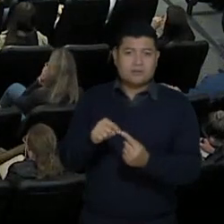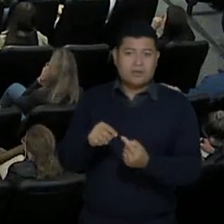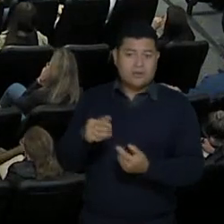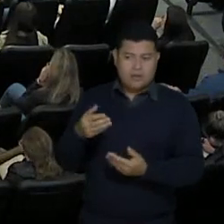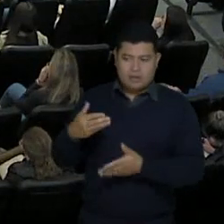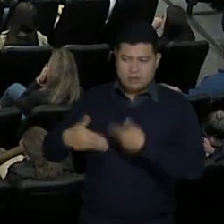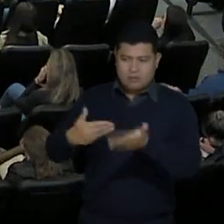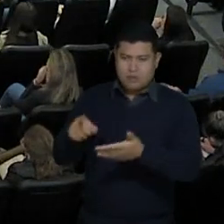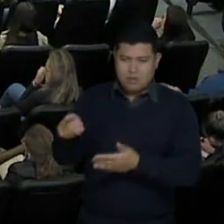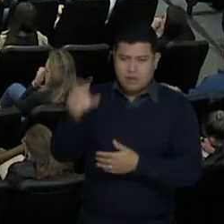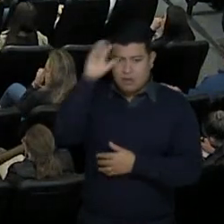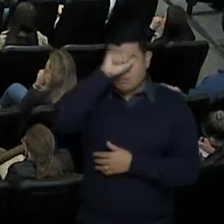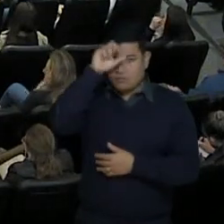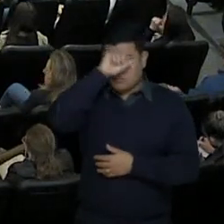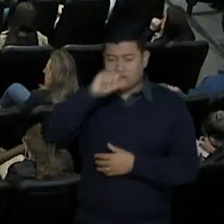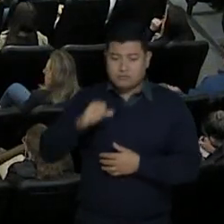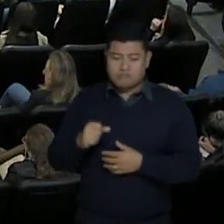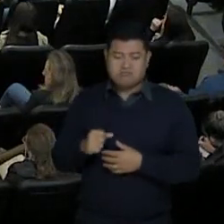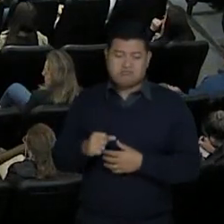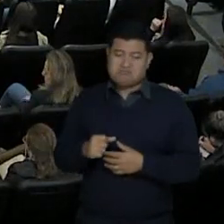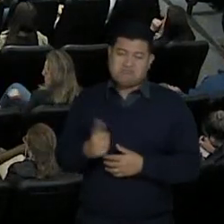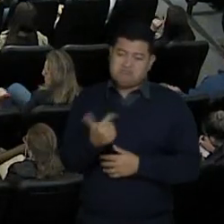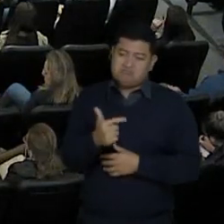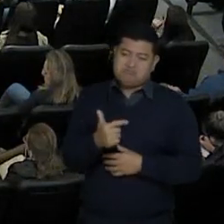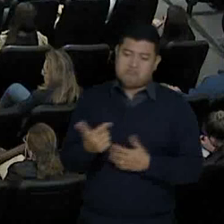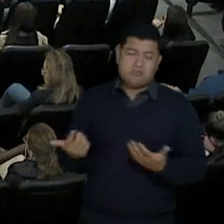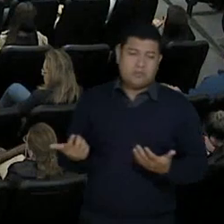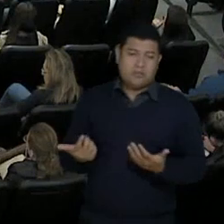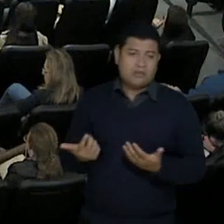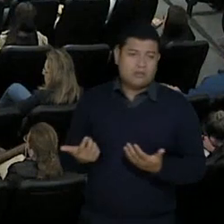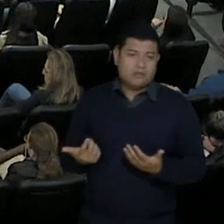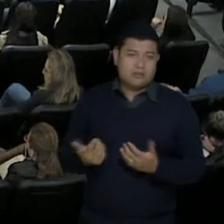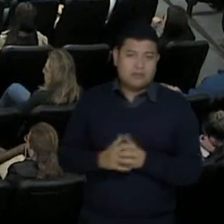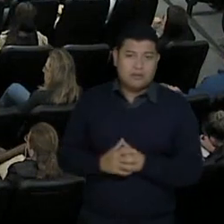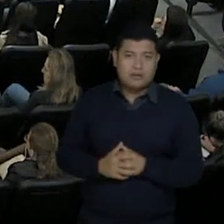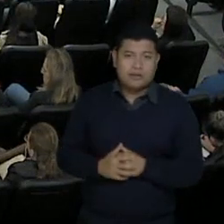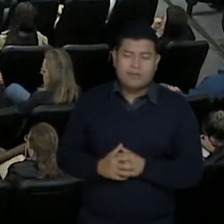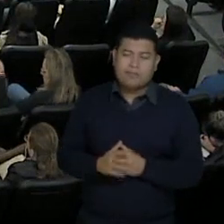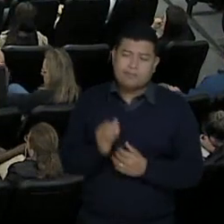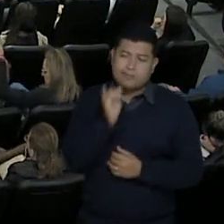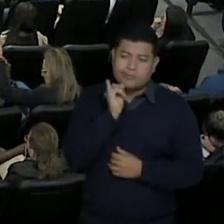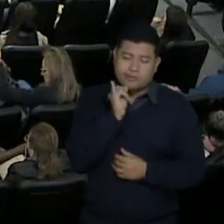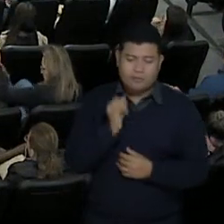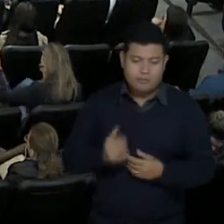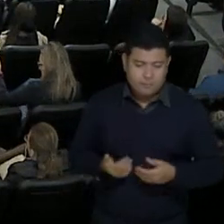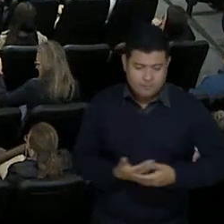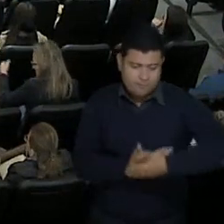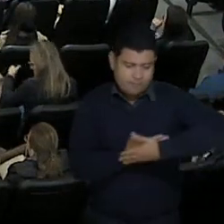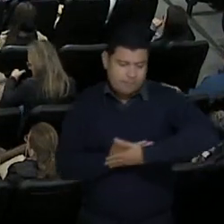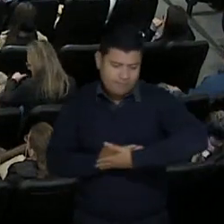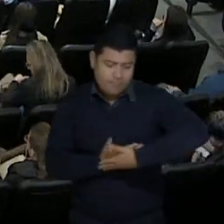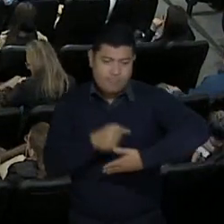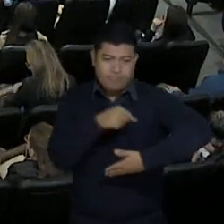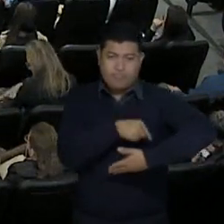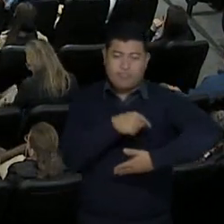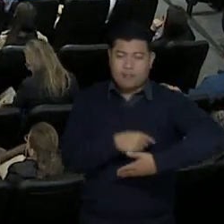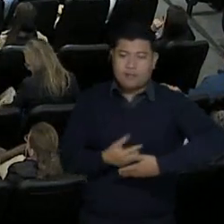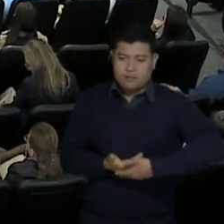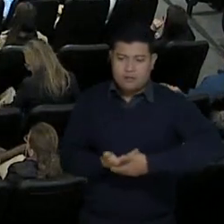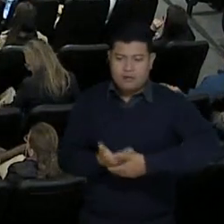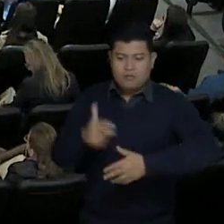vai como é que a gente o bebê o bebê quando ele a gente bota ele quer que ele